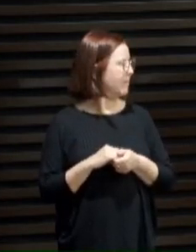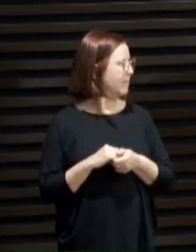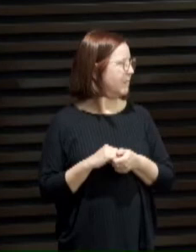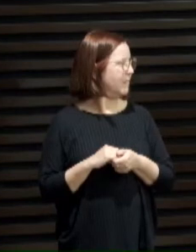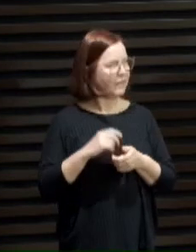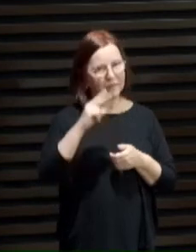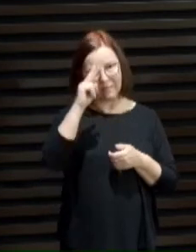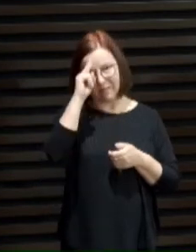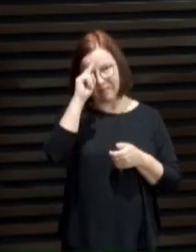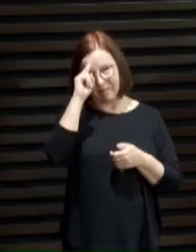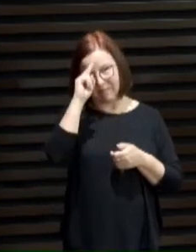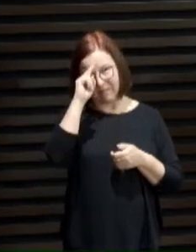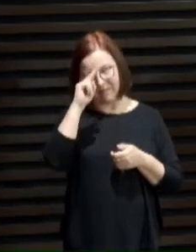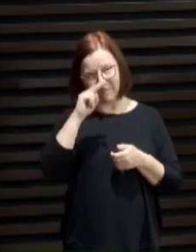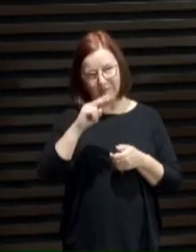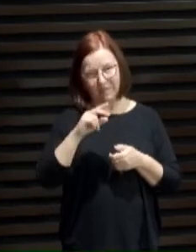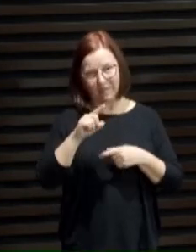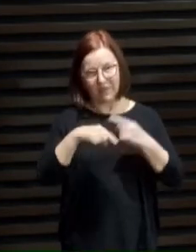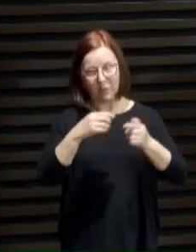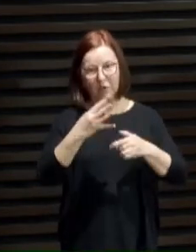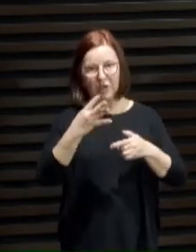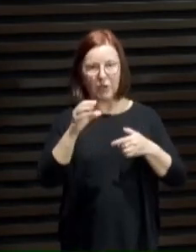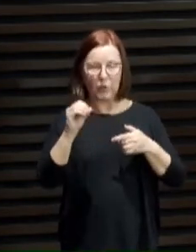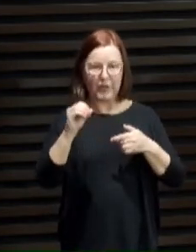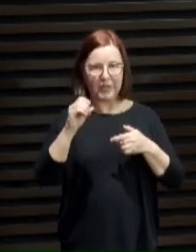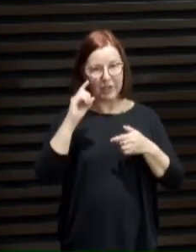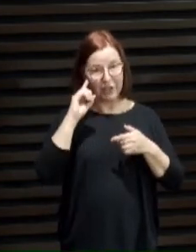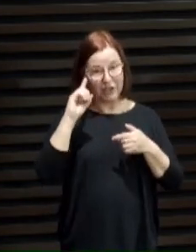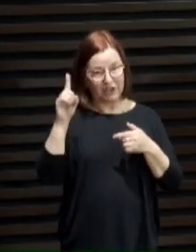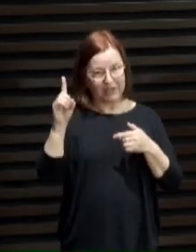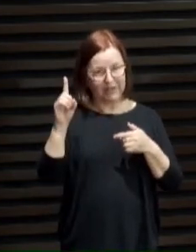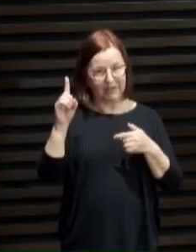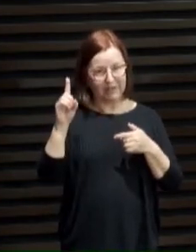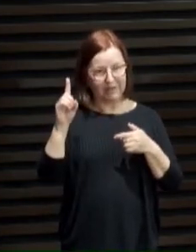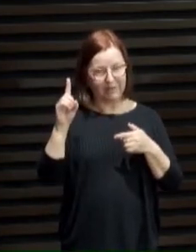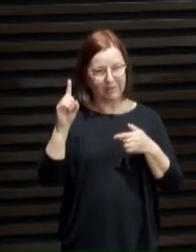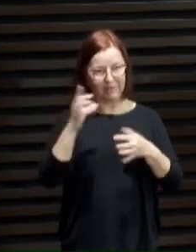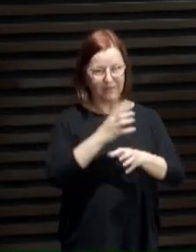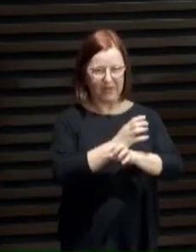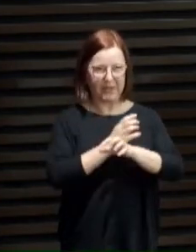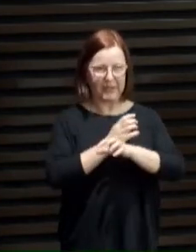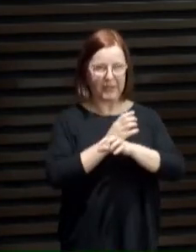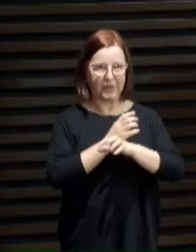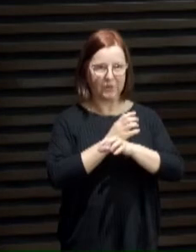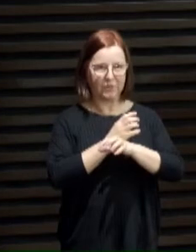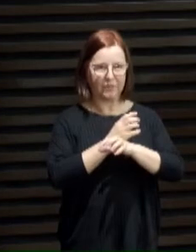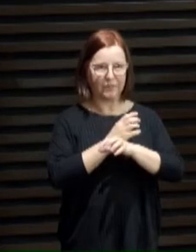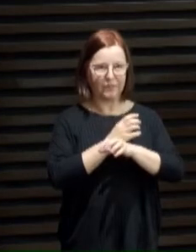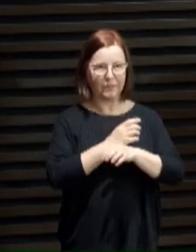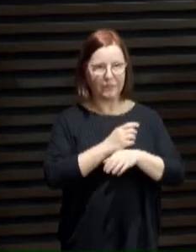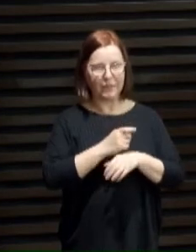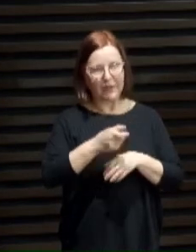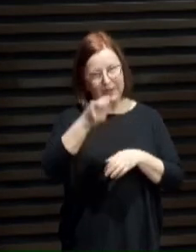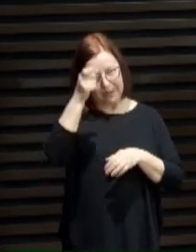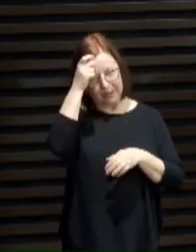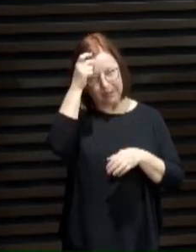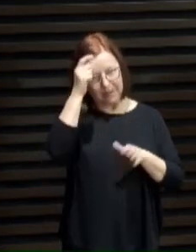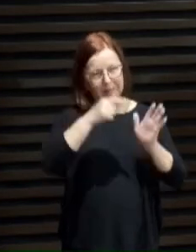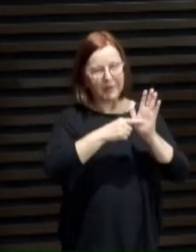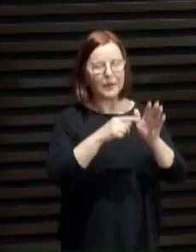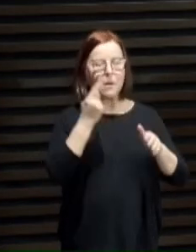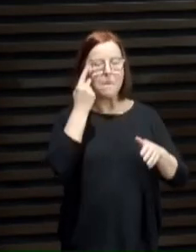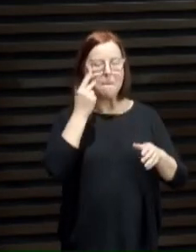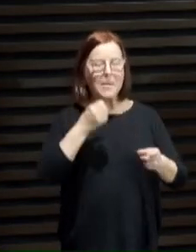Lembre-se, foi depois de 40 dias e não no início que Satanás apareceu para tentar a